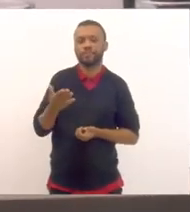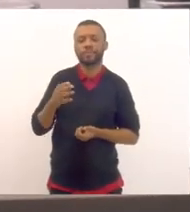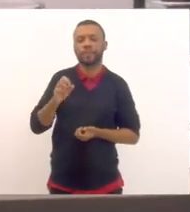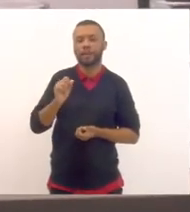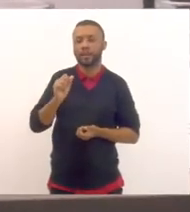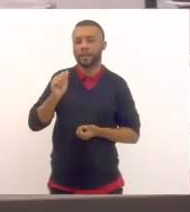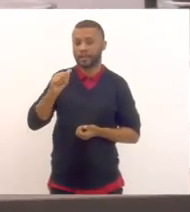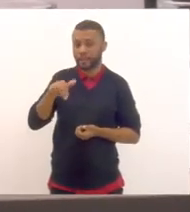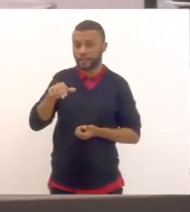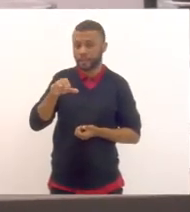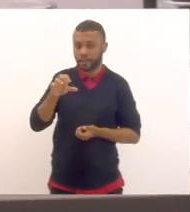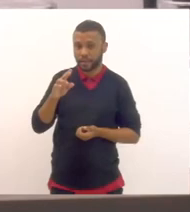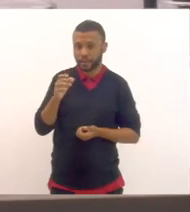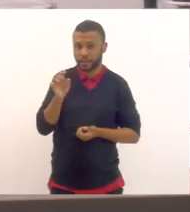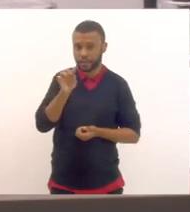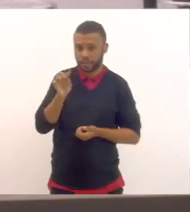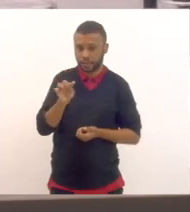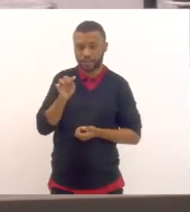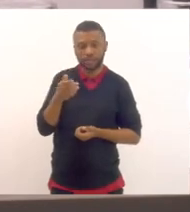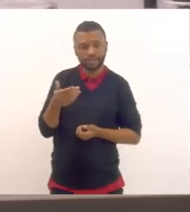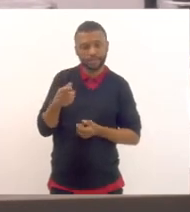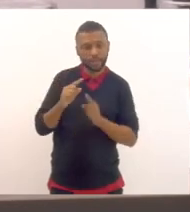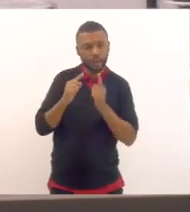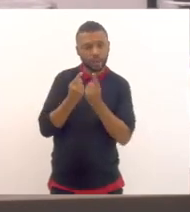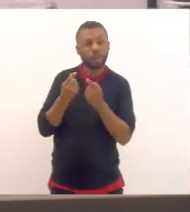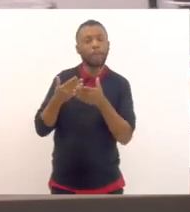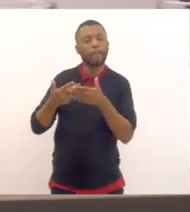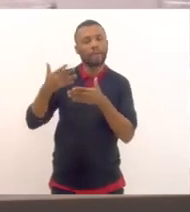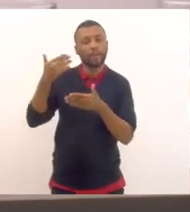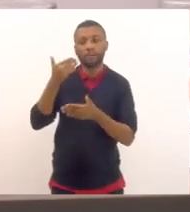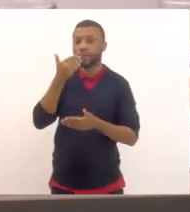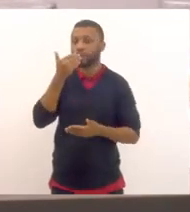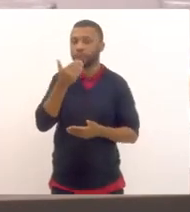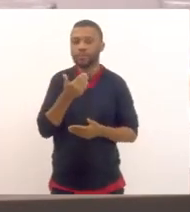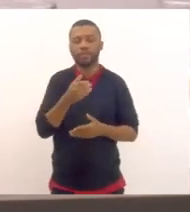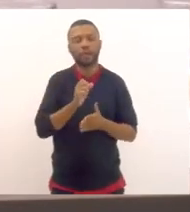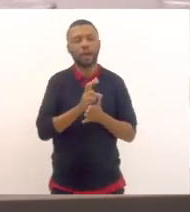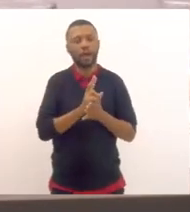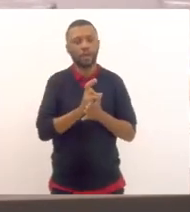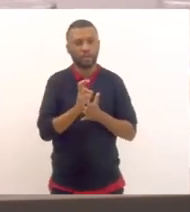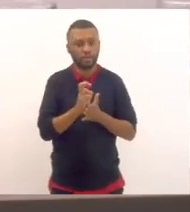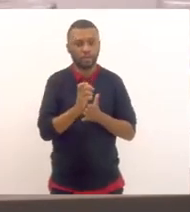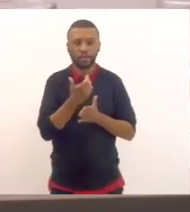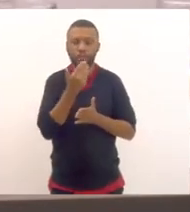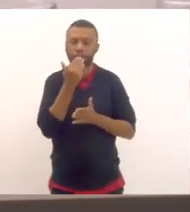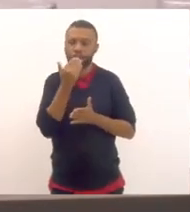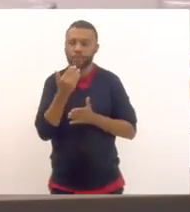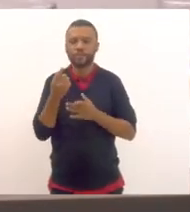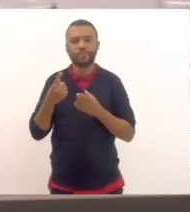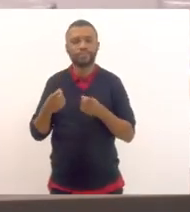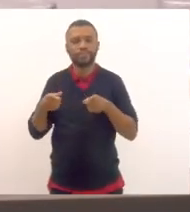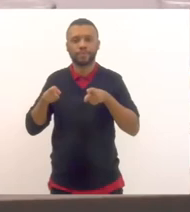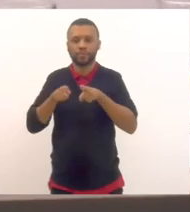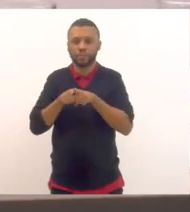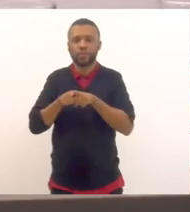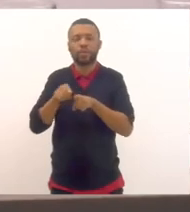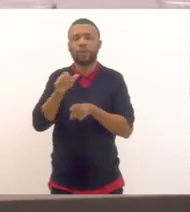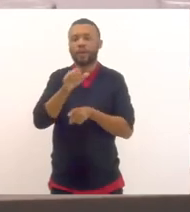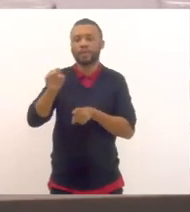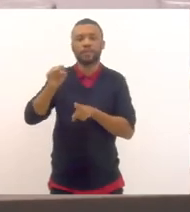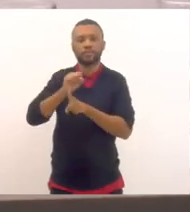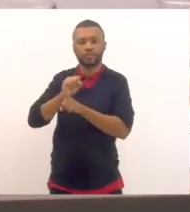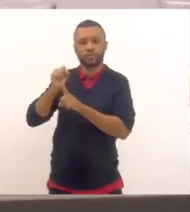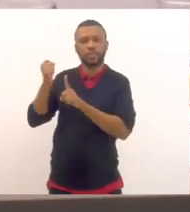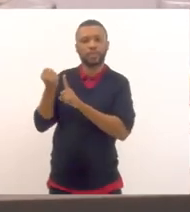Sanchez na última audiência foi solicitada a SuperVia e o até a solicitem que fizer assim conjunto com assistente